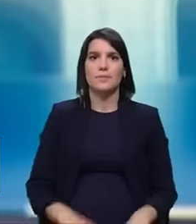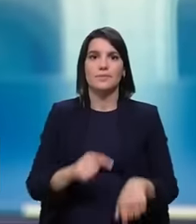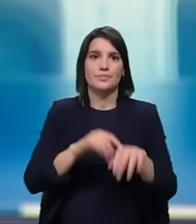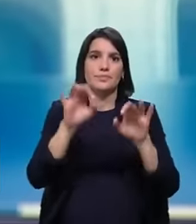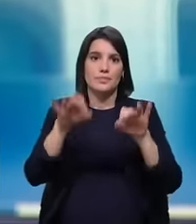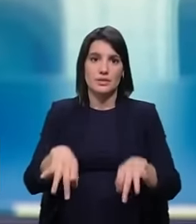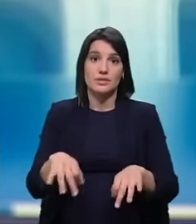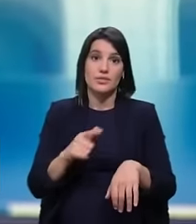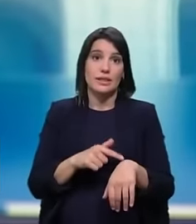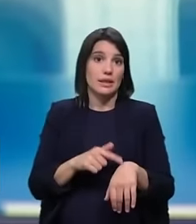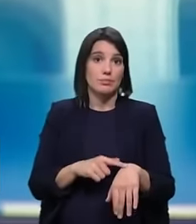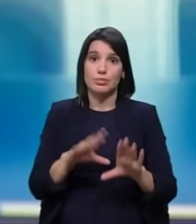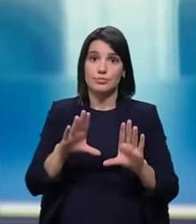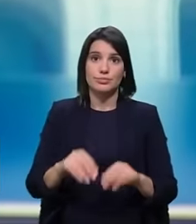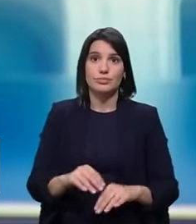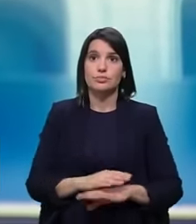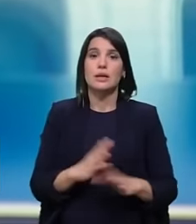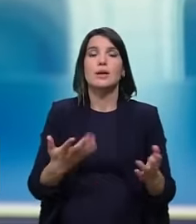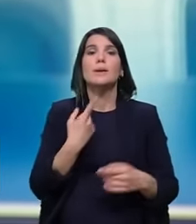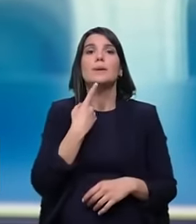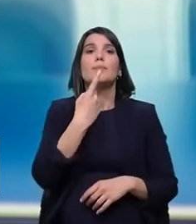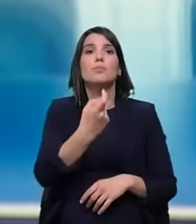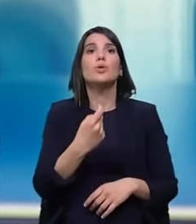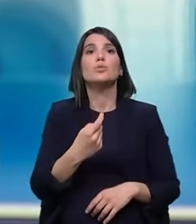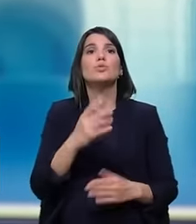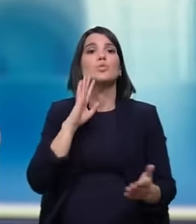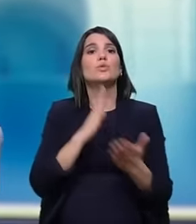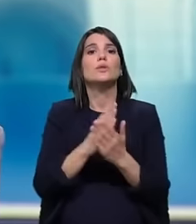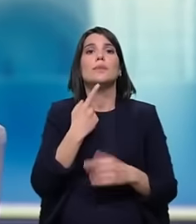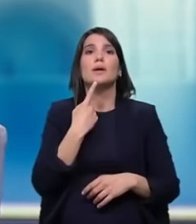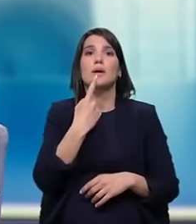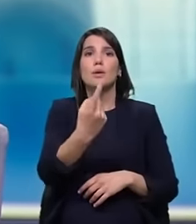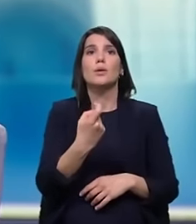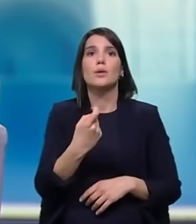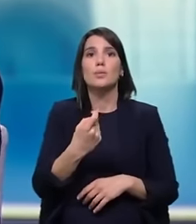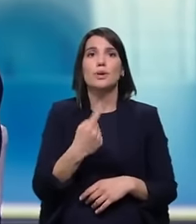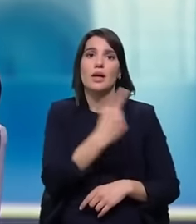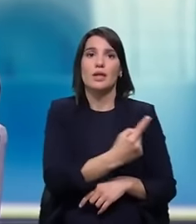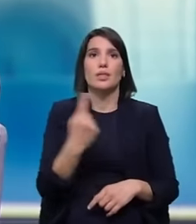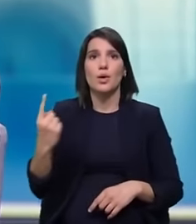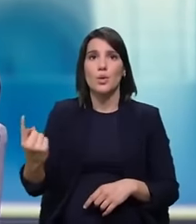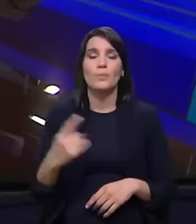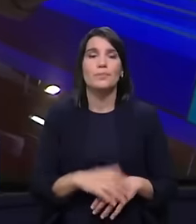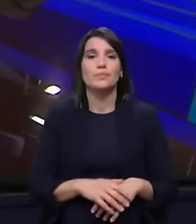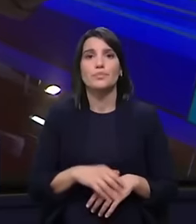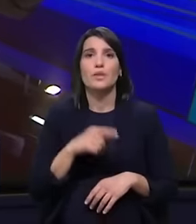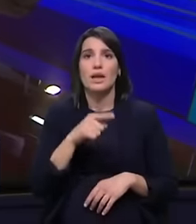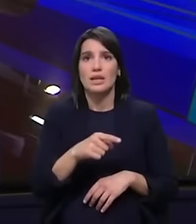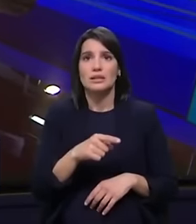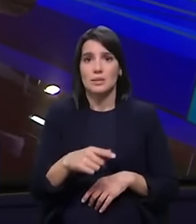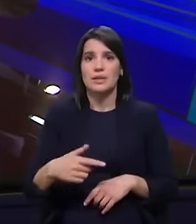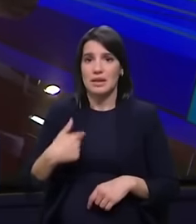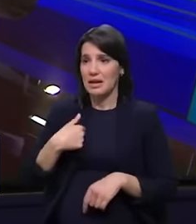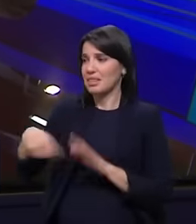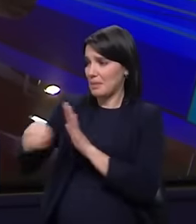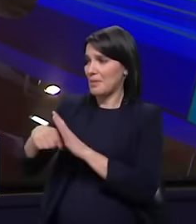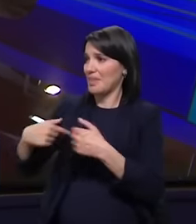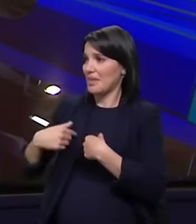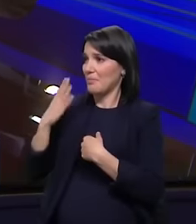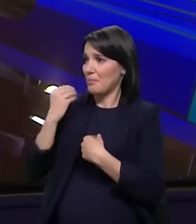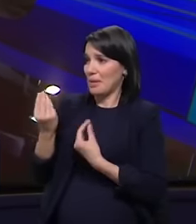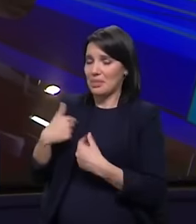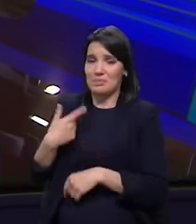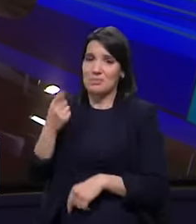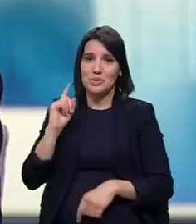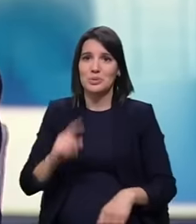fim do nosso tempo, queria uma pergunta final para cada. Está a jogar com intimidade. Mariana Mortágua. Mariana Mortágua, vamos concluir este